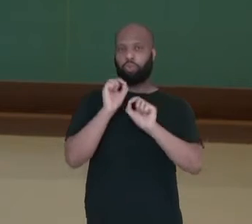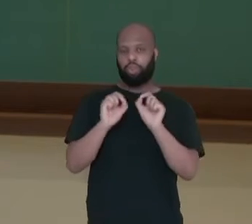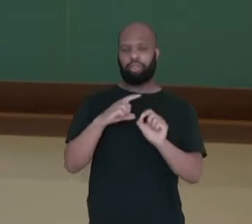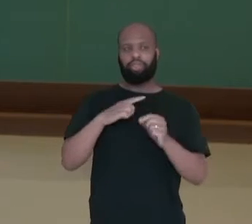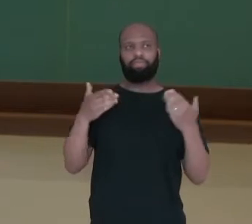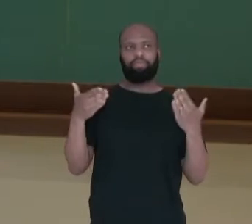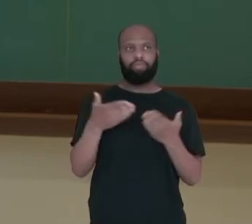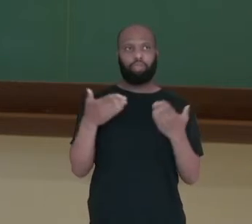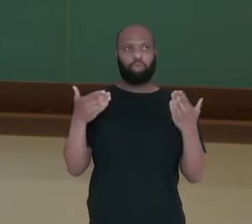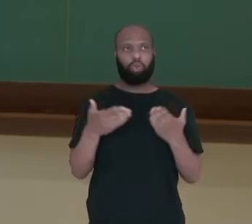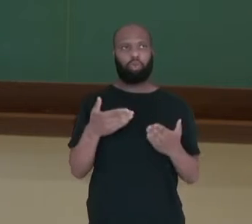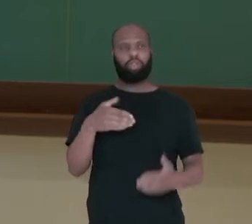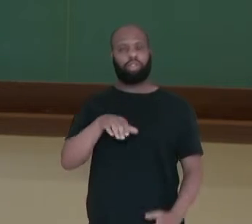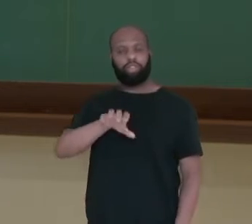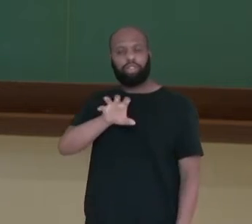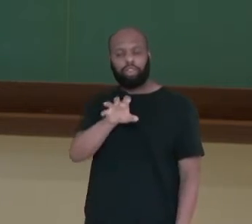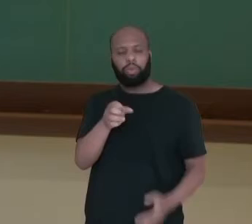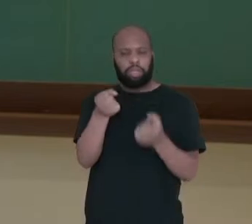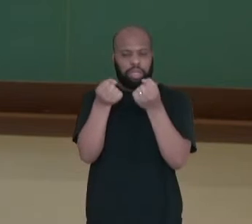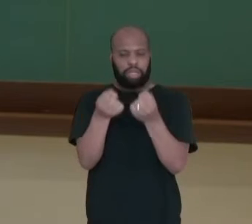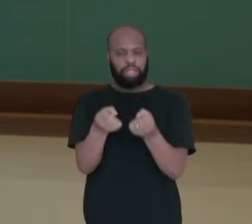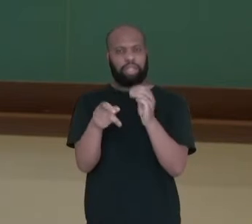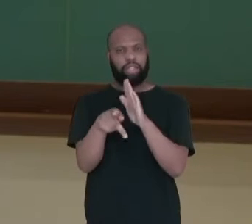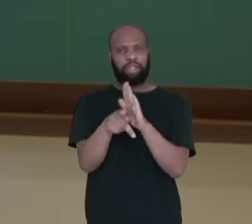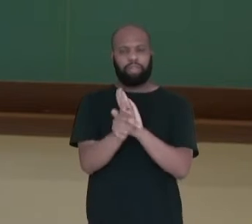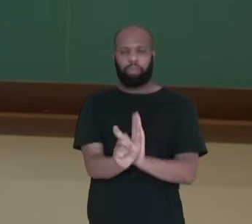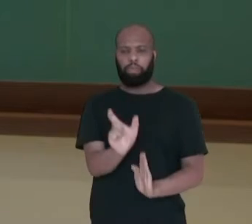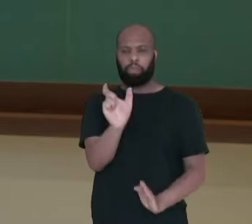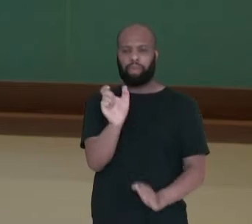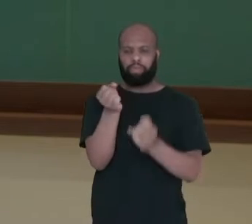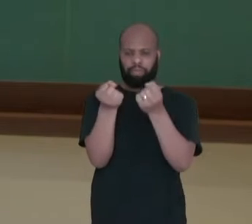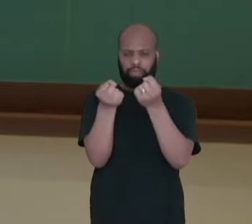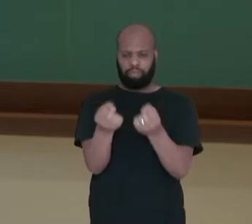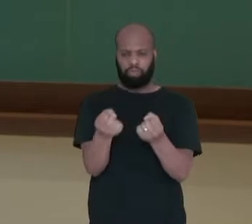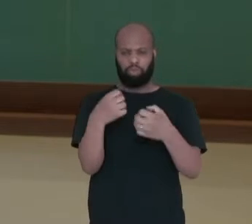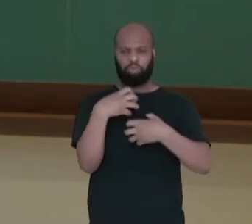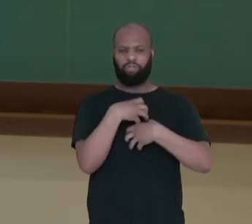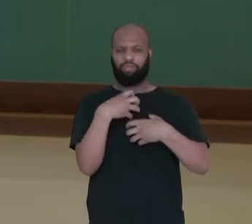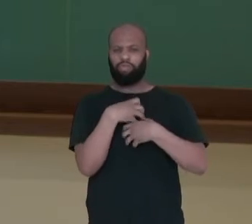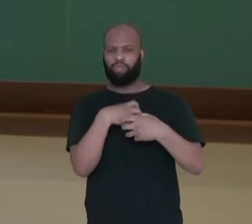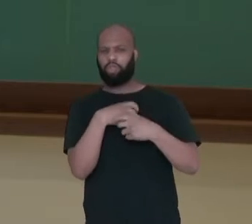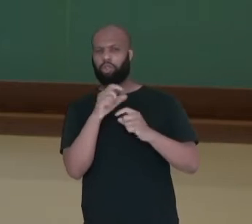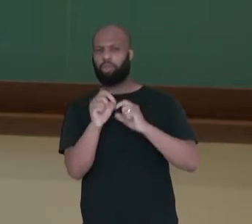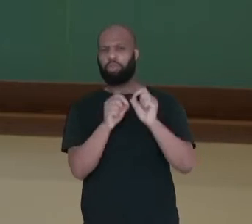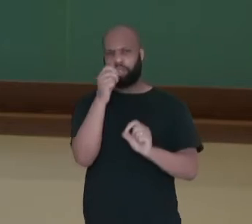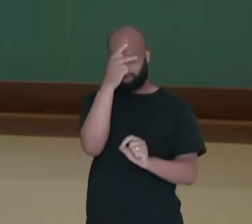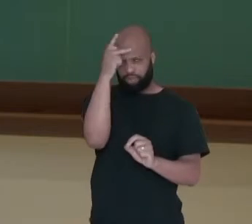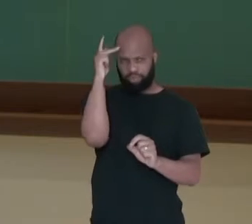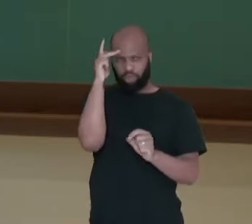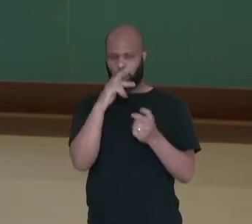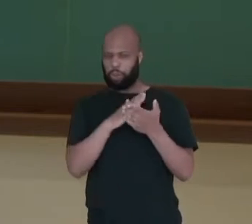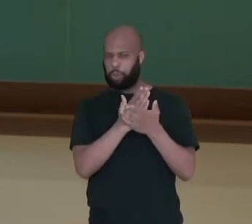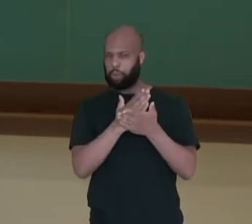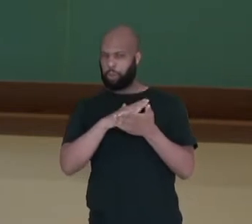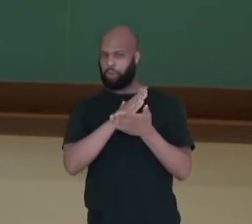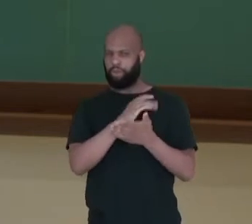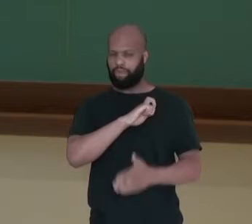com essa carga pesada e esse termo pejorativo maquiavélico, uma pessoa